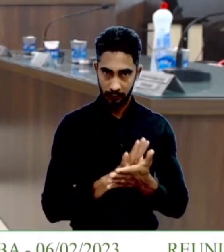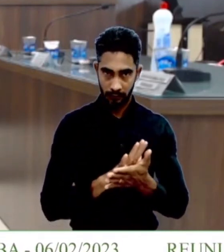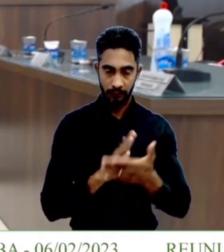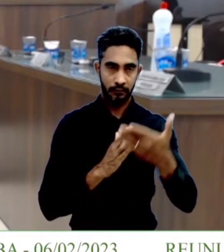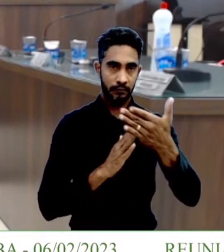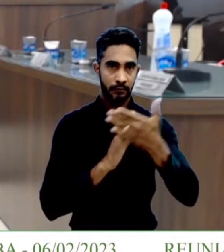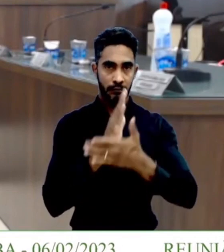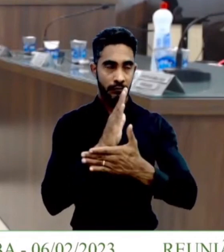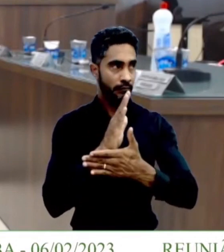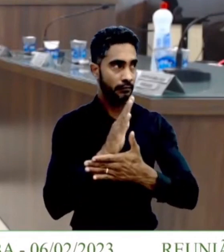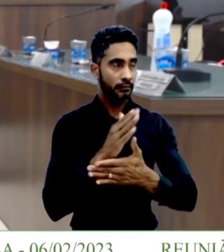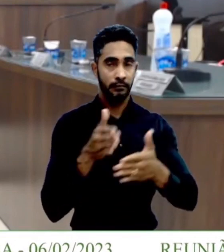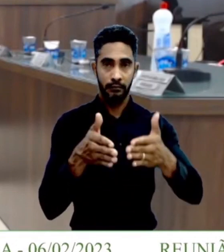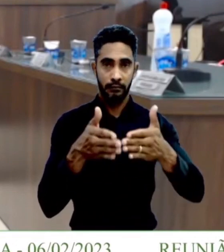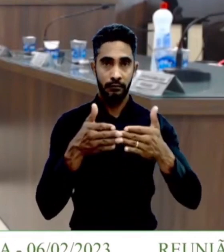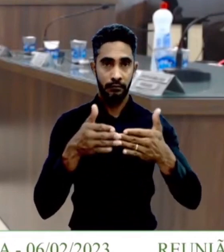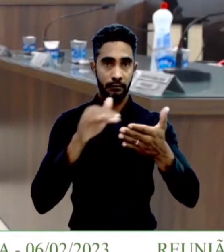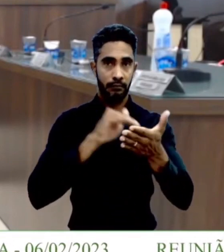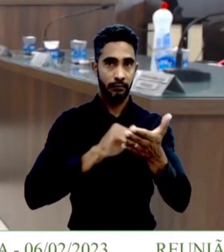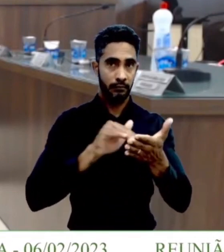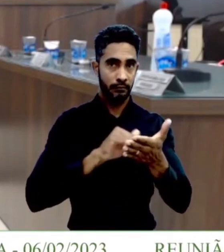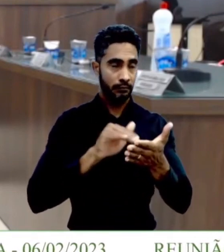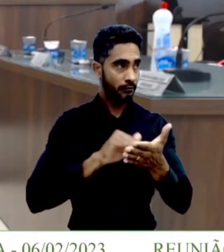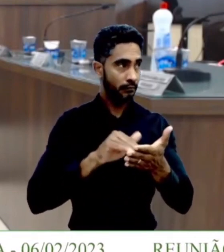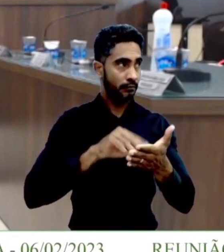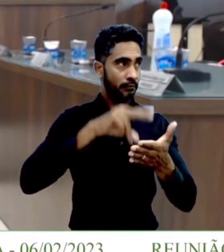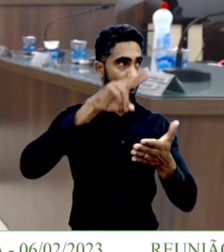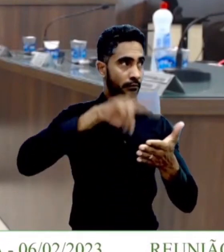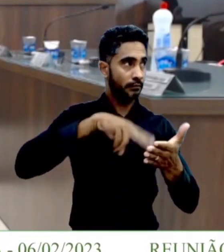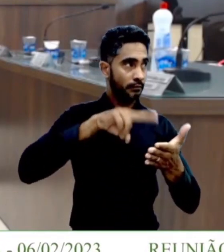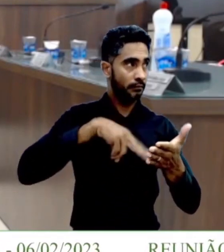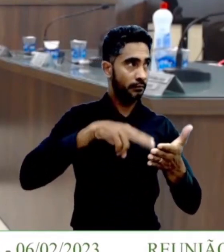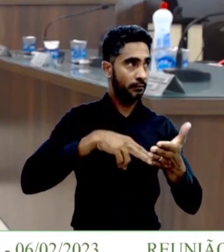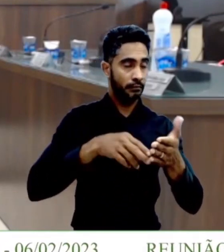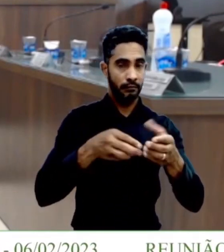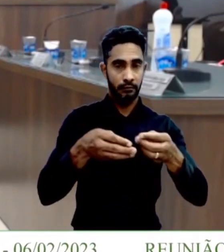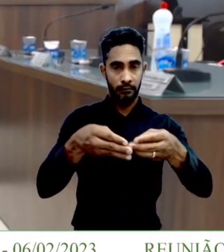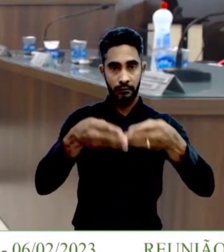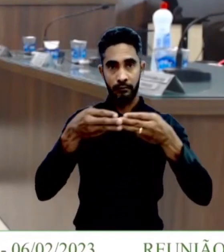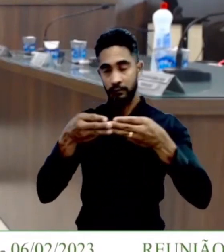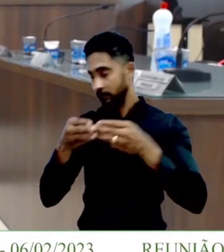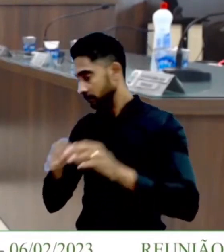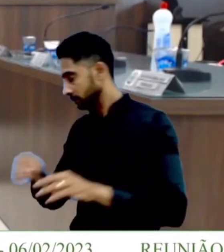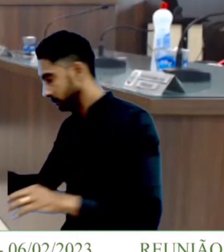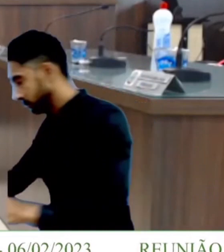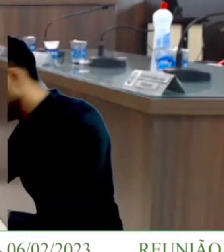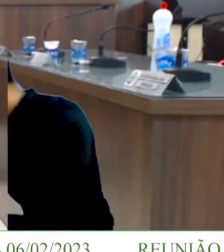Aprovado. Solicito ao senhor secretário que faça a leitura das moções.